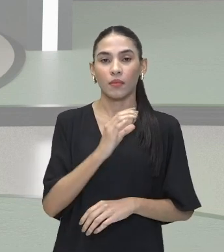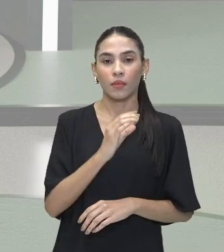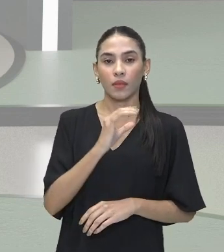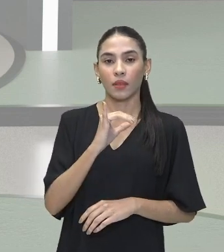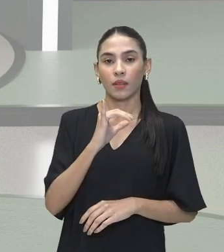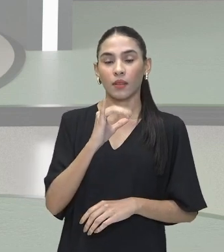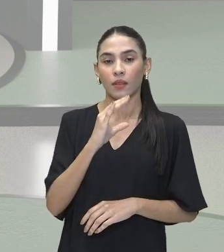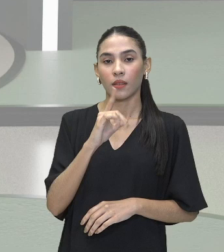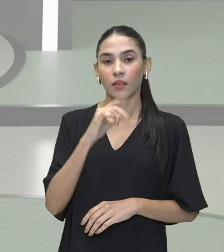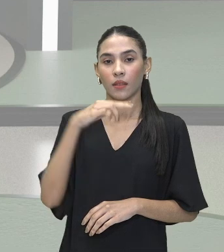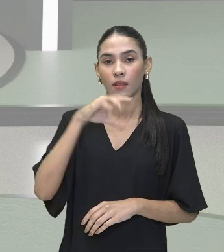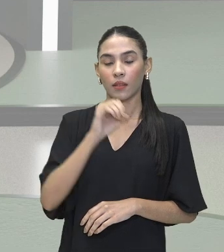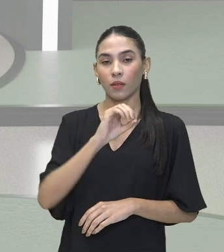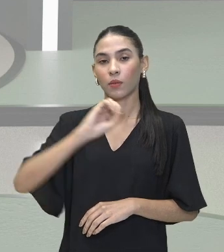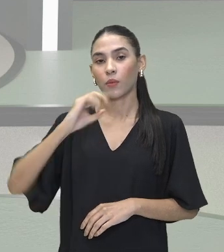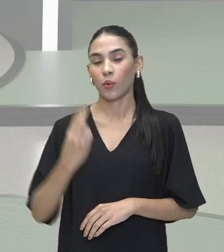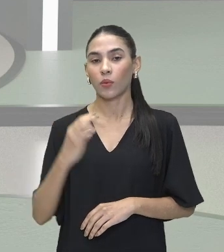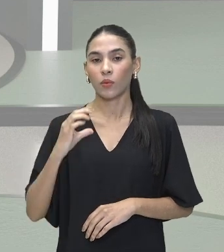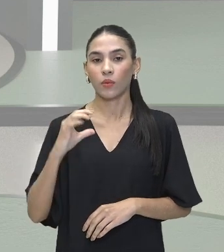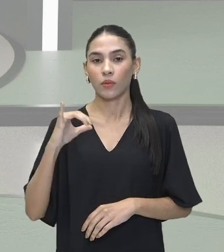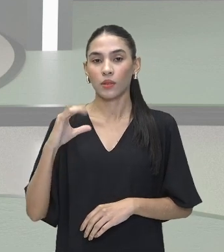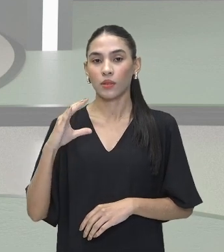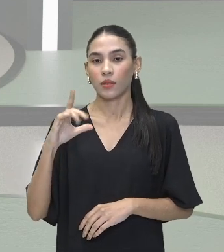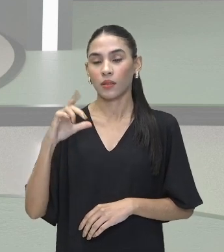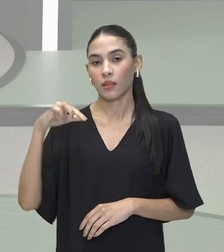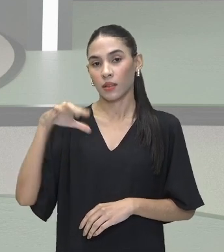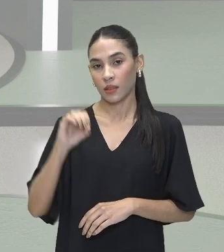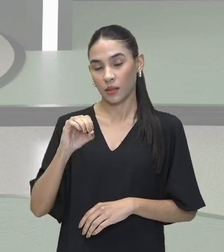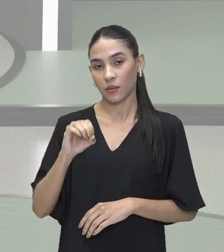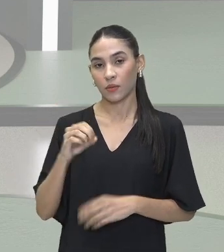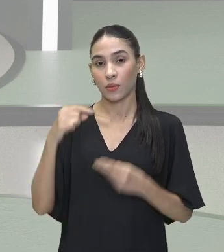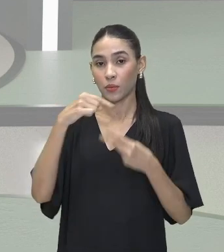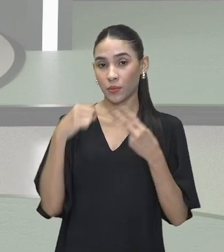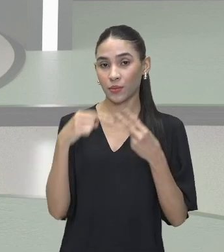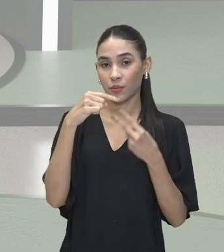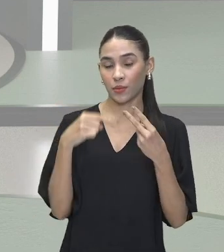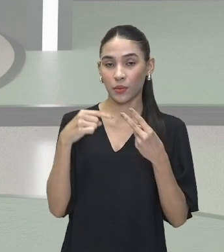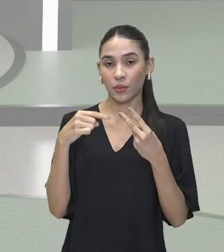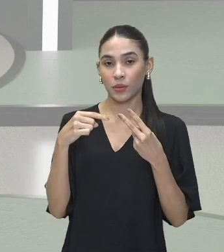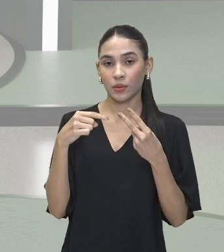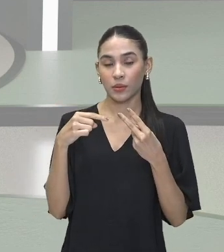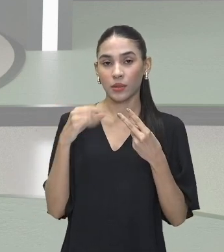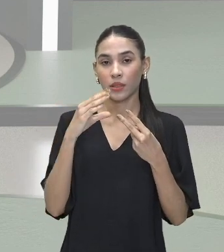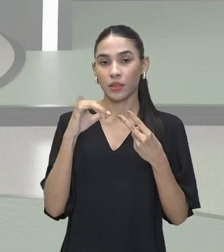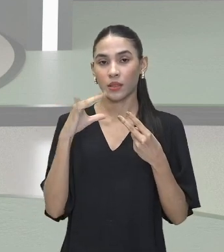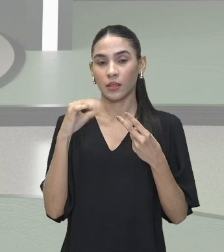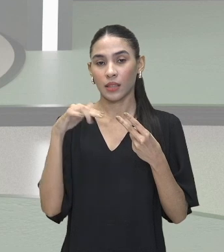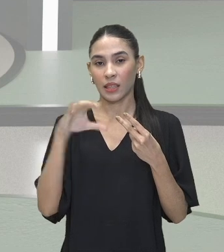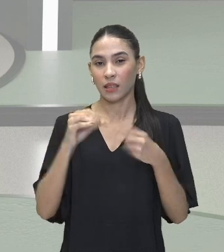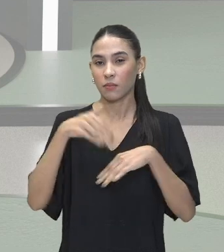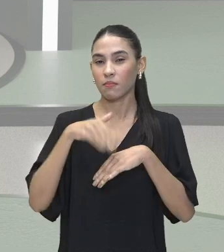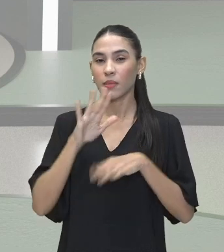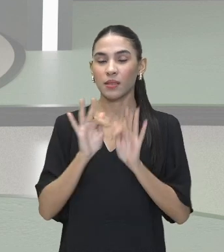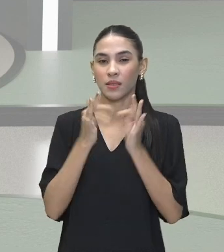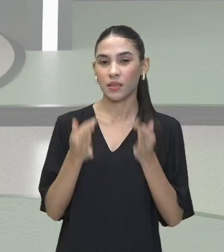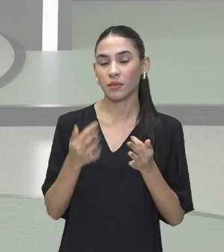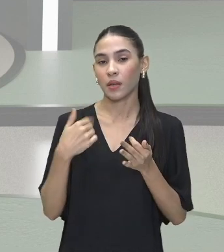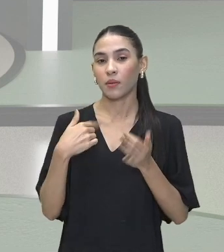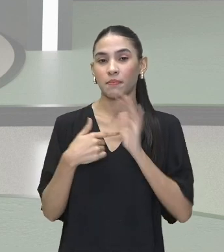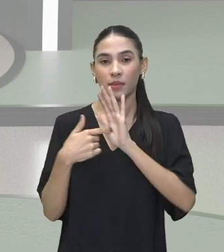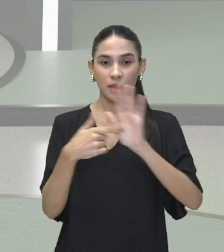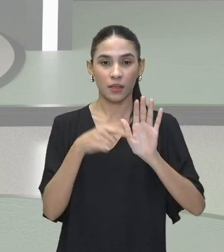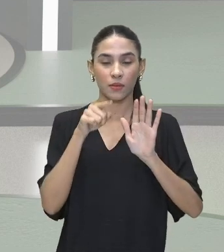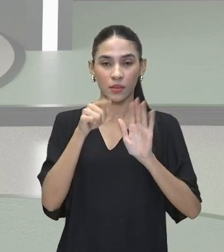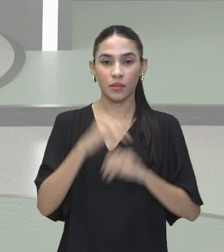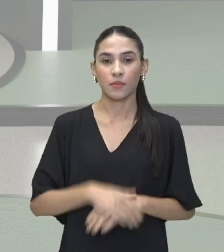cicleno, tanto faz. Então, os dois cicloalcanos, ou seja, os dois ciclanos mais simples, que, como eu mostrei para vocês, que é